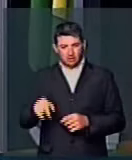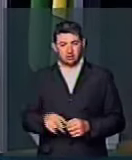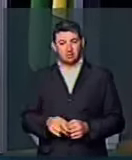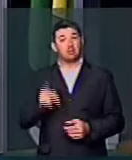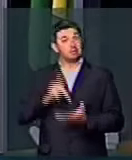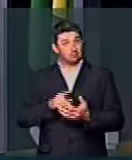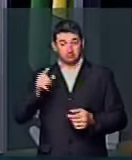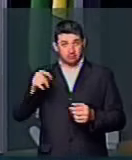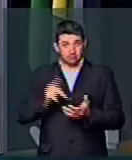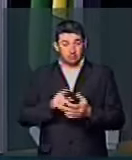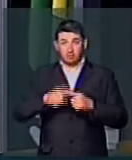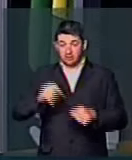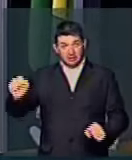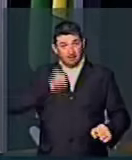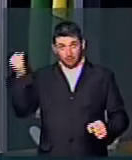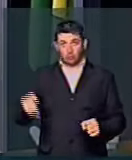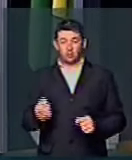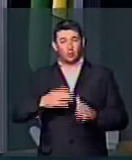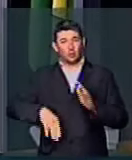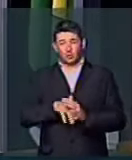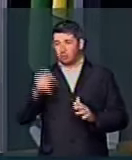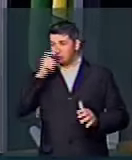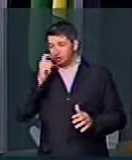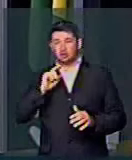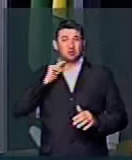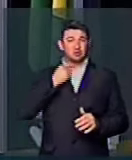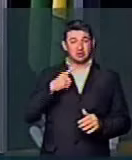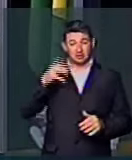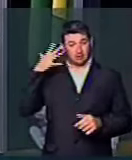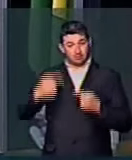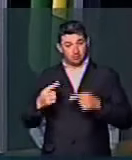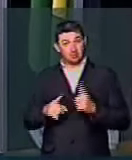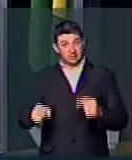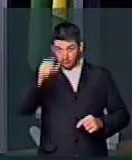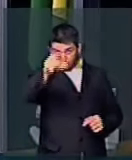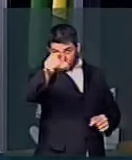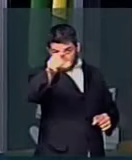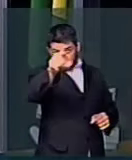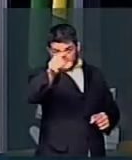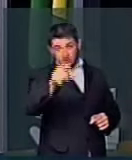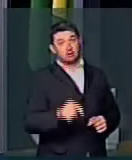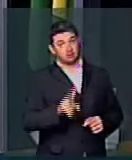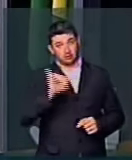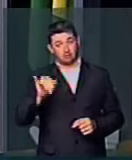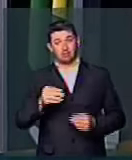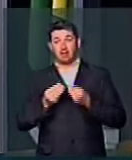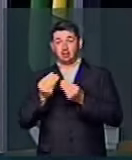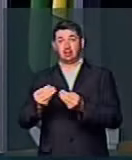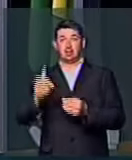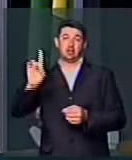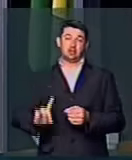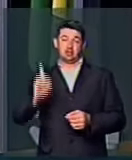que está indignado com toda a sujeira, com toda a mentira que existe na política, mas vai ser você que vai reeleger